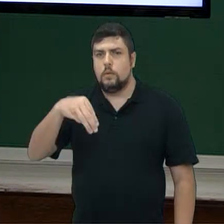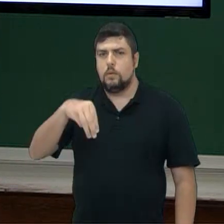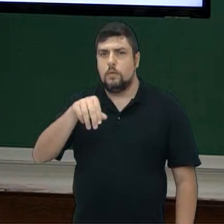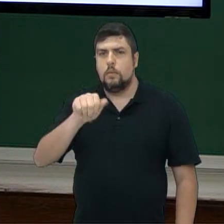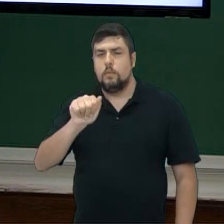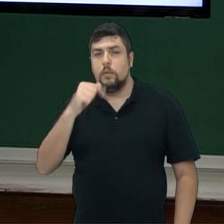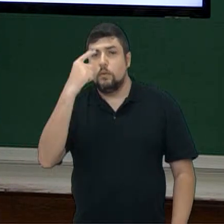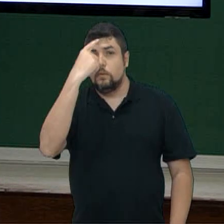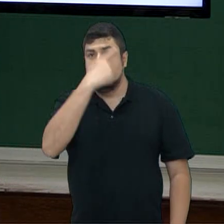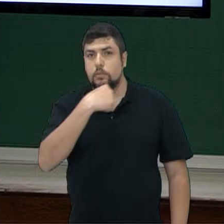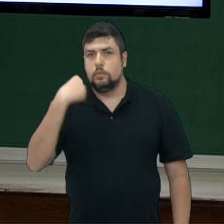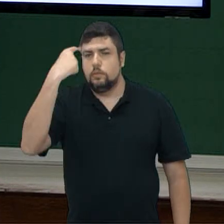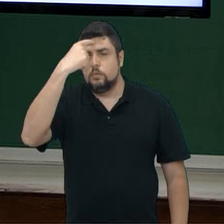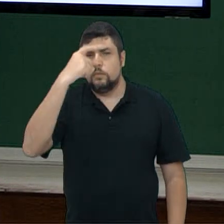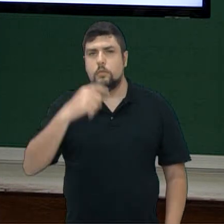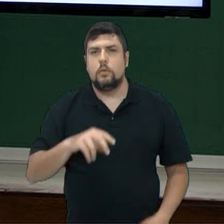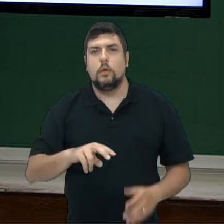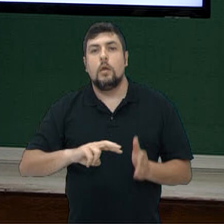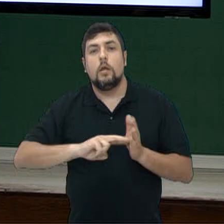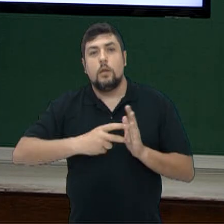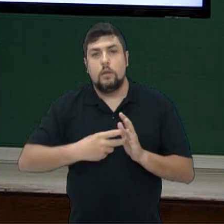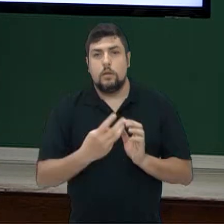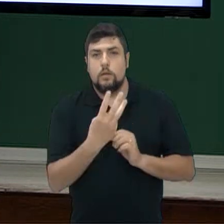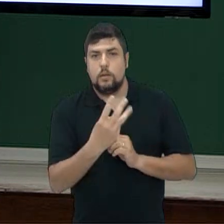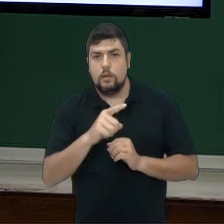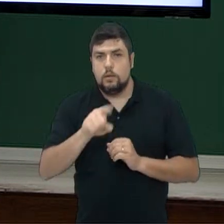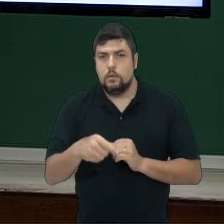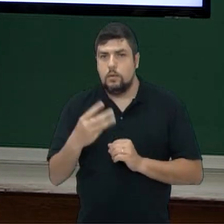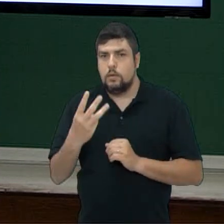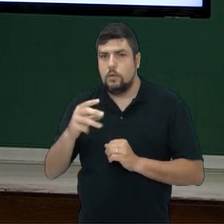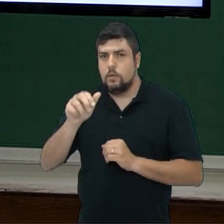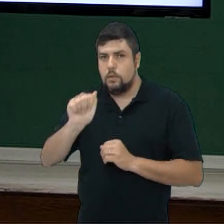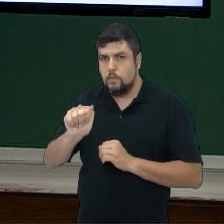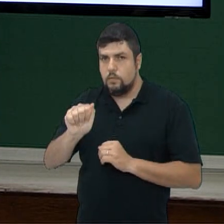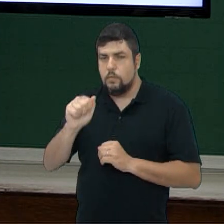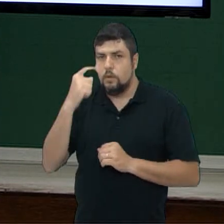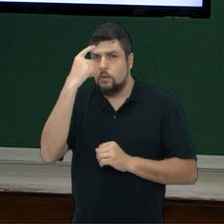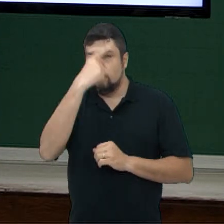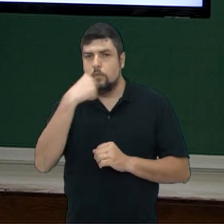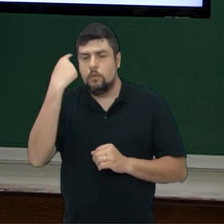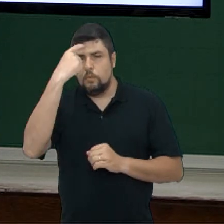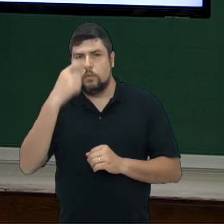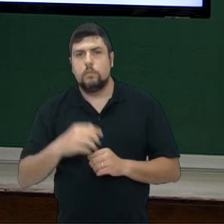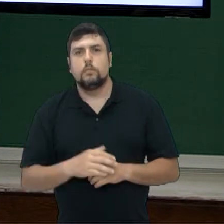coisa que 3,3 ampere hora. Se nós dividirmos esse